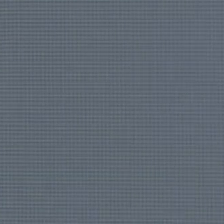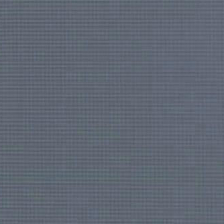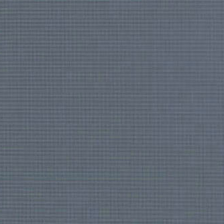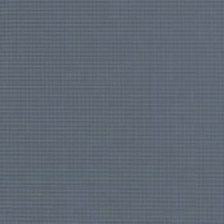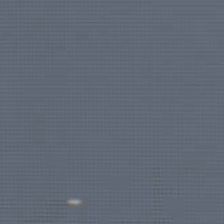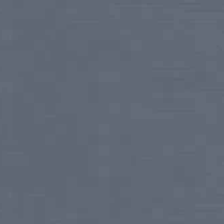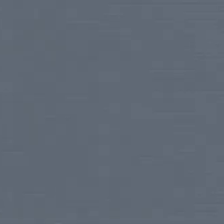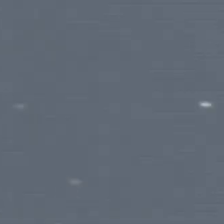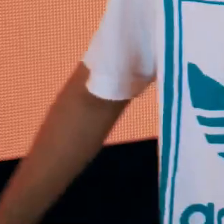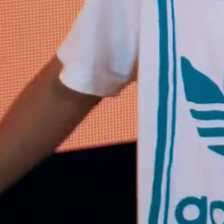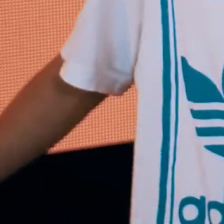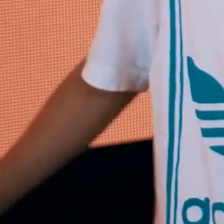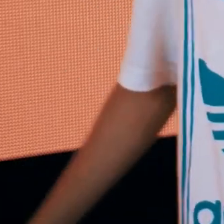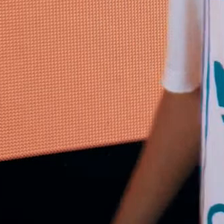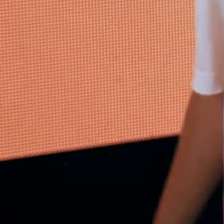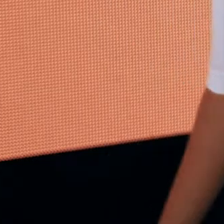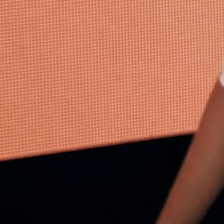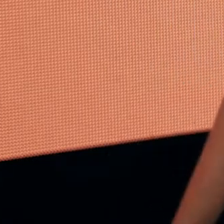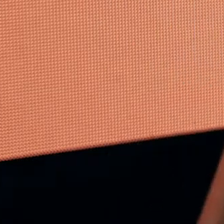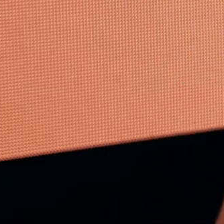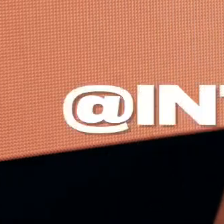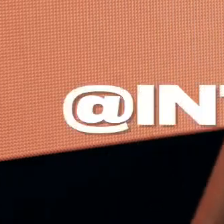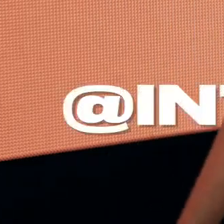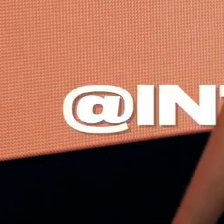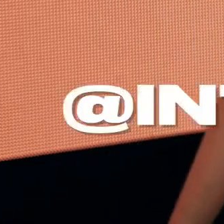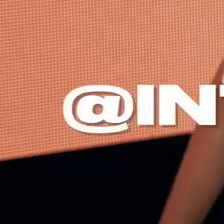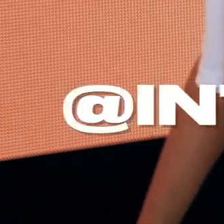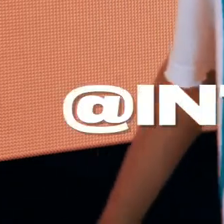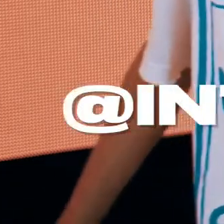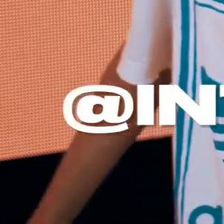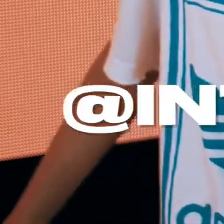por dentro de mais informações, é só você entrar lá no nosso Instagram,